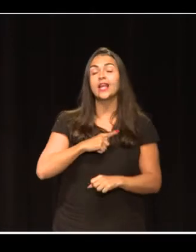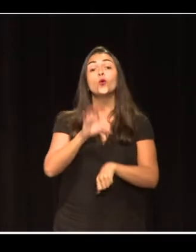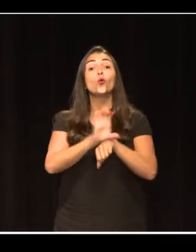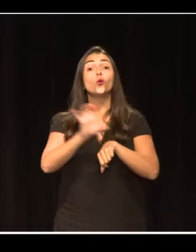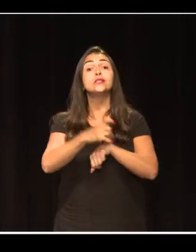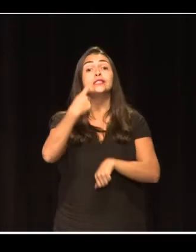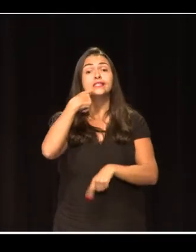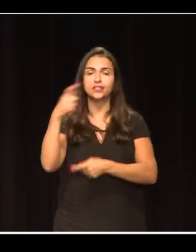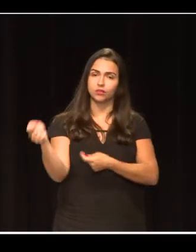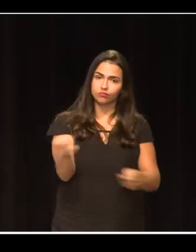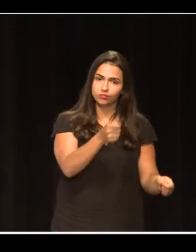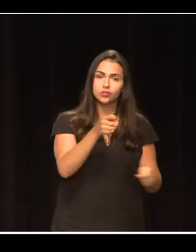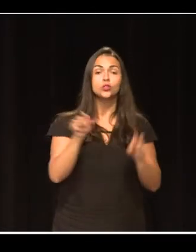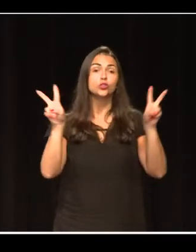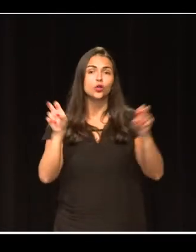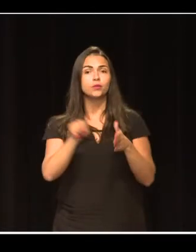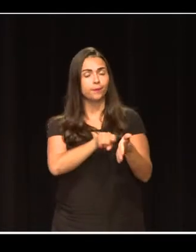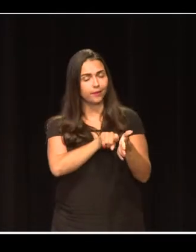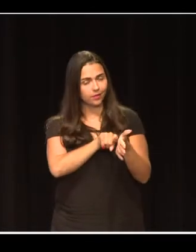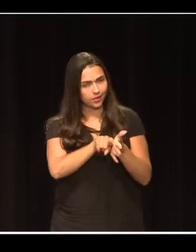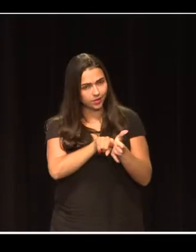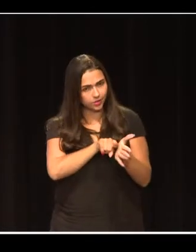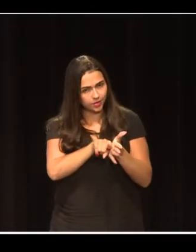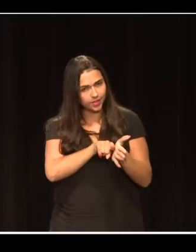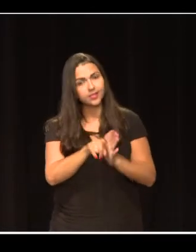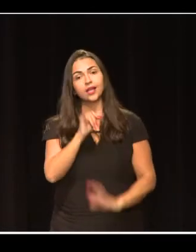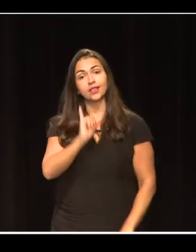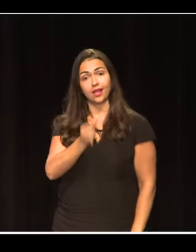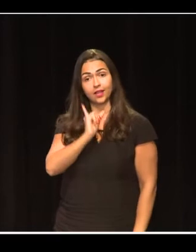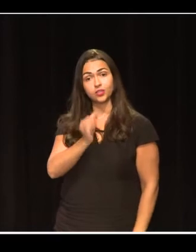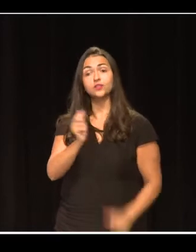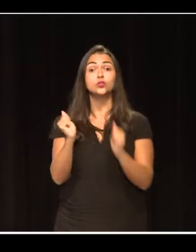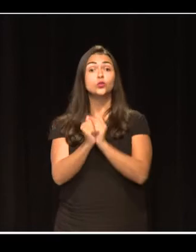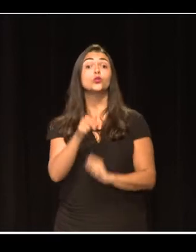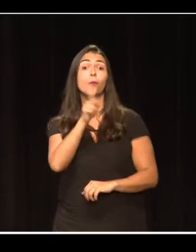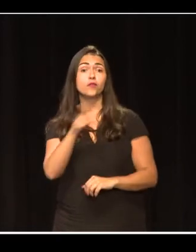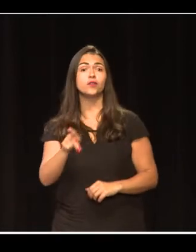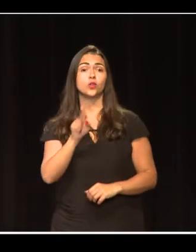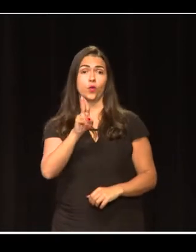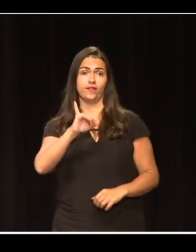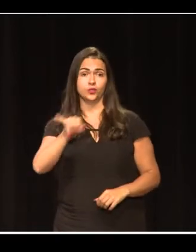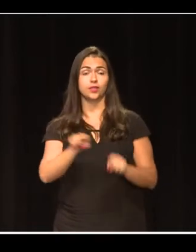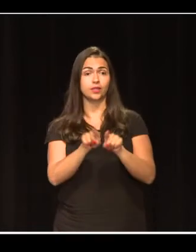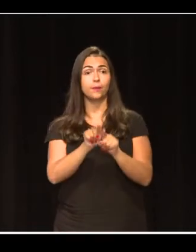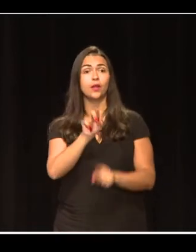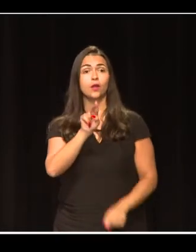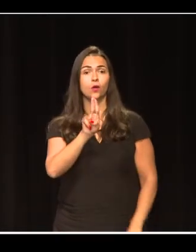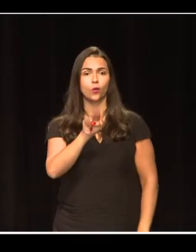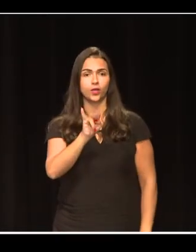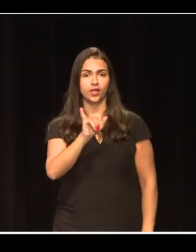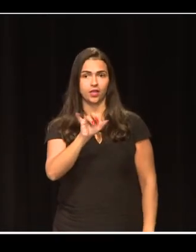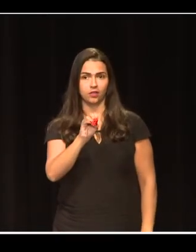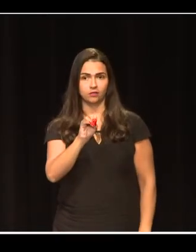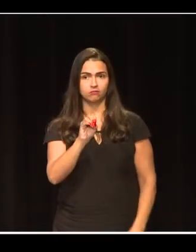sextas-feiras sobre pesquisa narrativa junto com professores da UFRJ e da Unirio, que aí a gente busca também